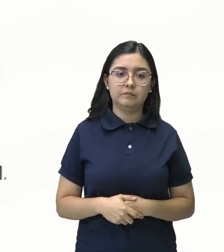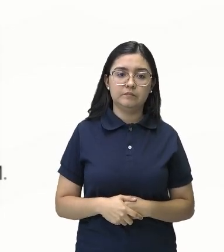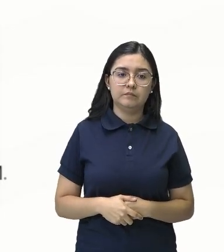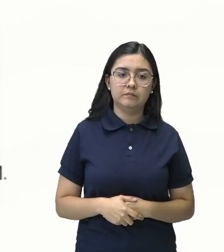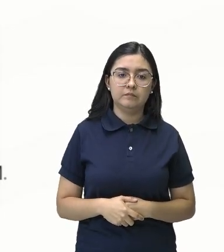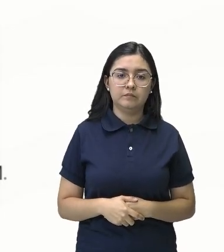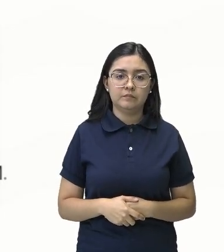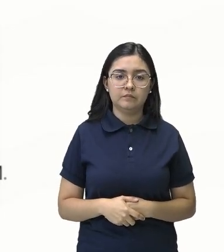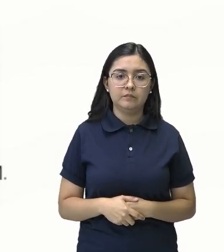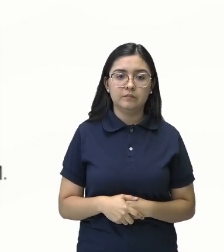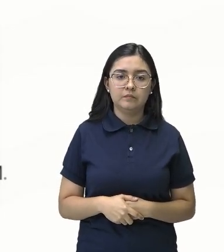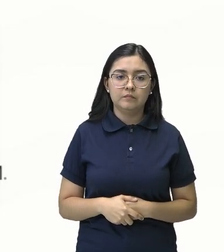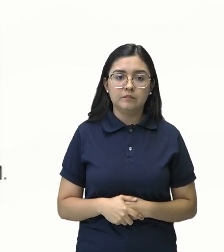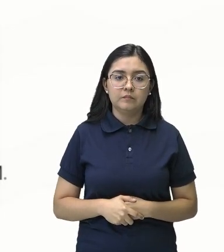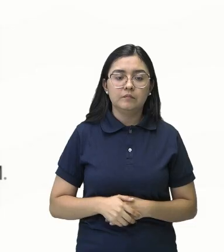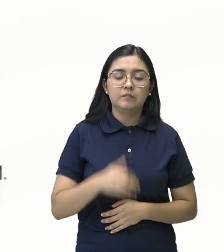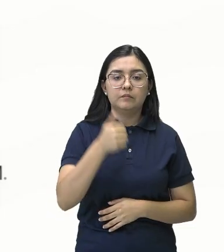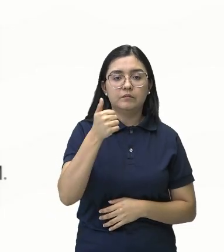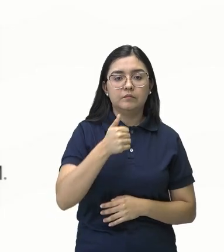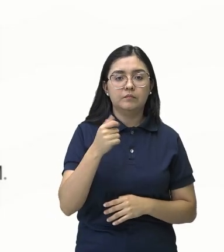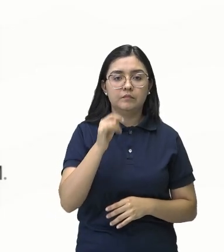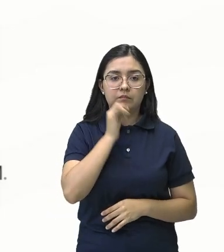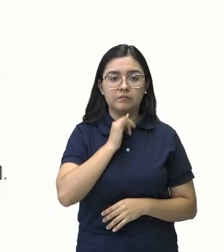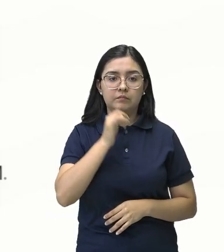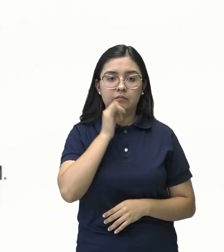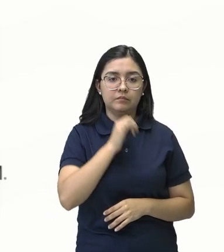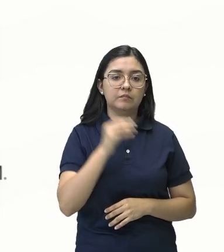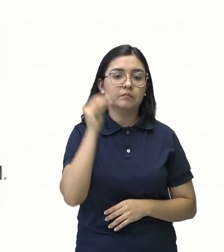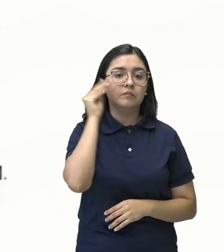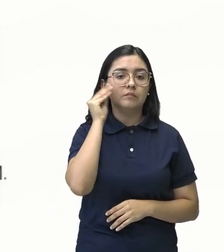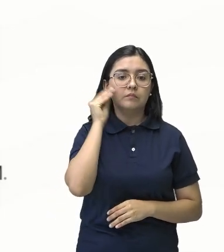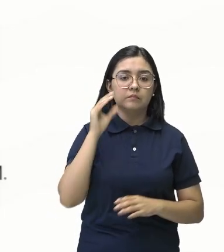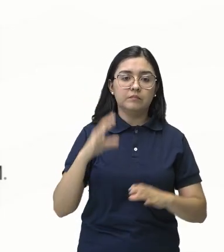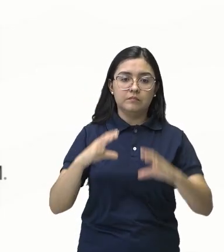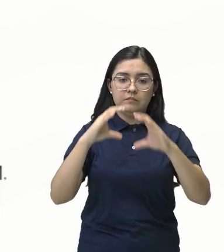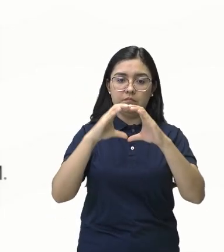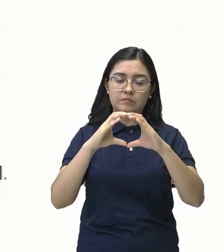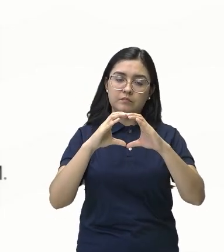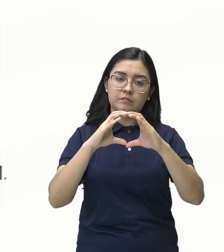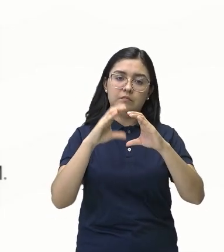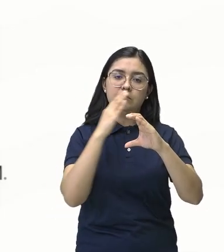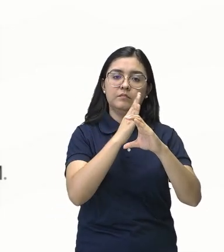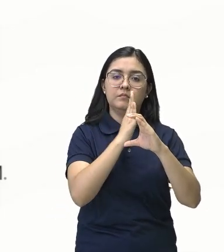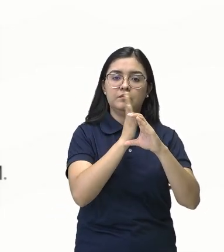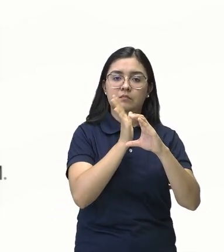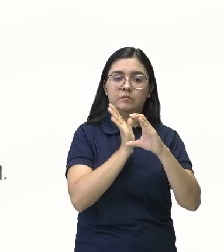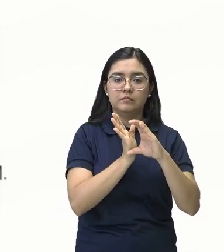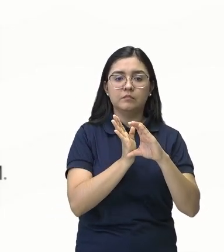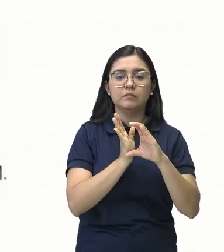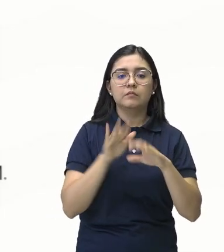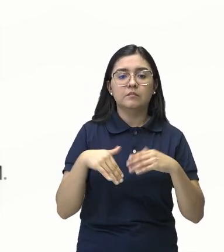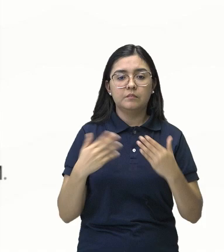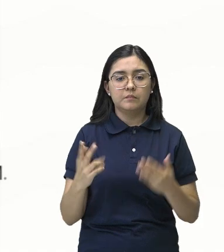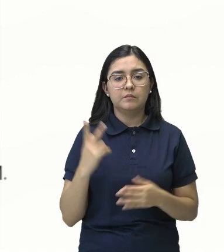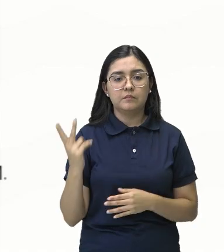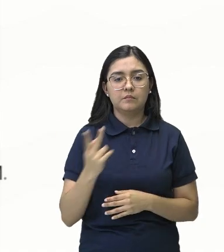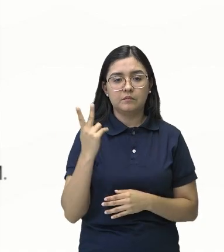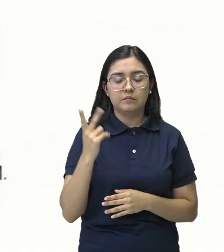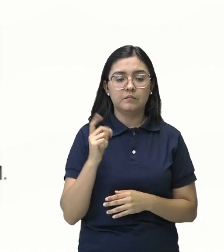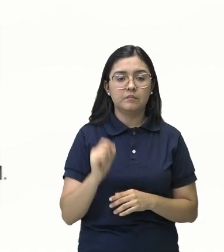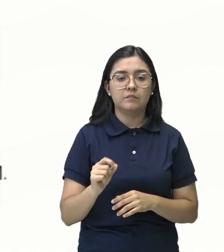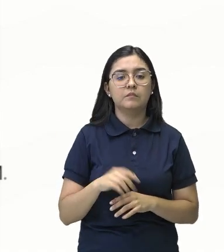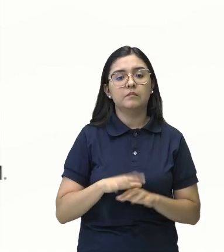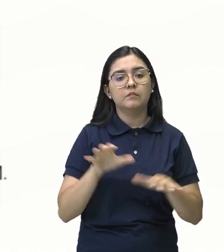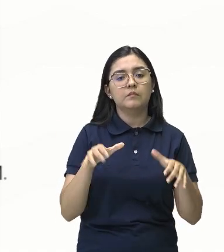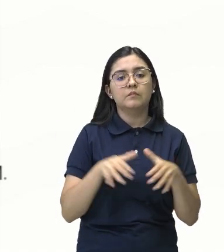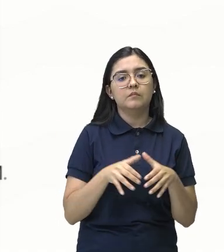aí. Nosso primeiro exemplo, observando o gráfico abaixo, quanto vale o setor que